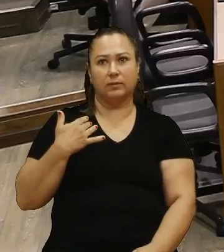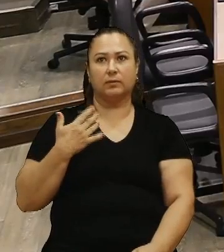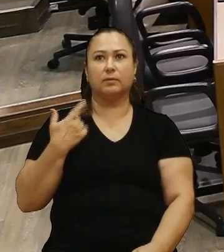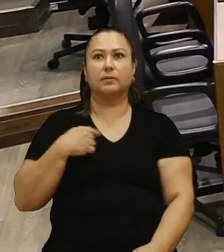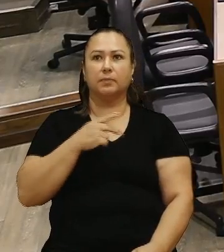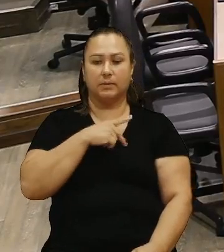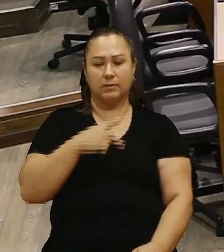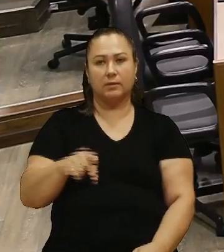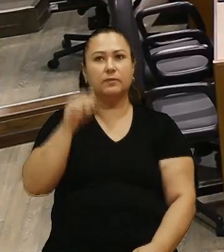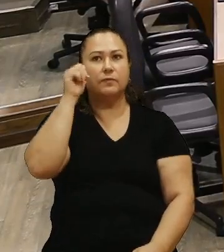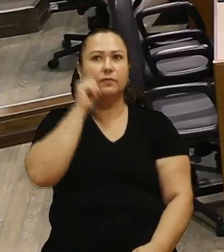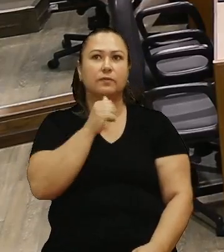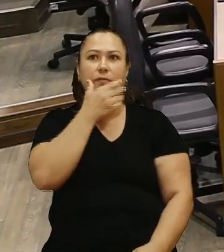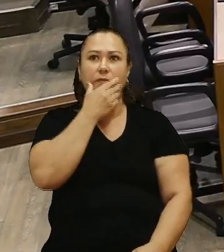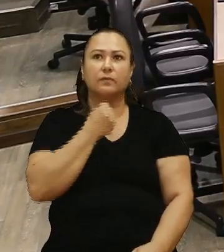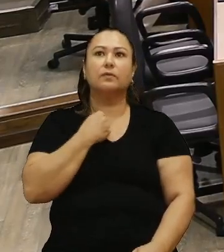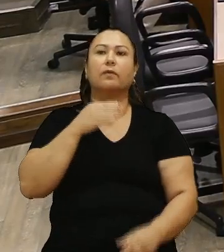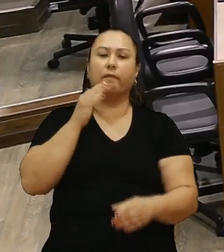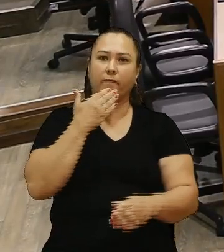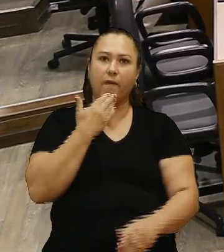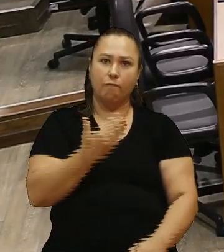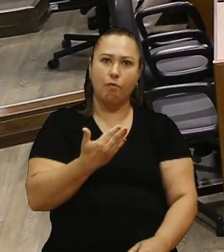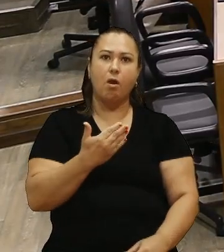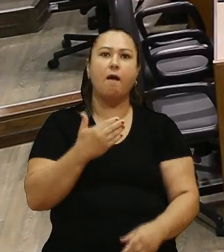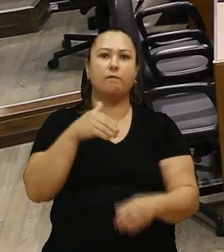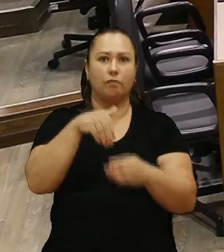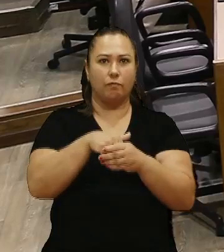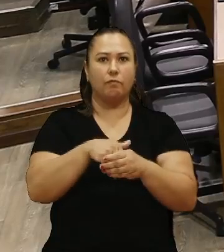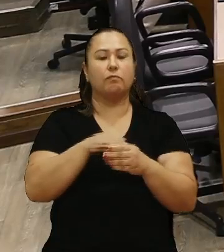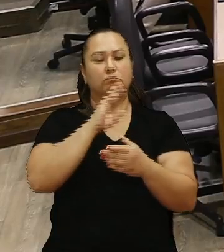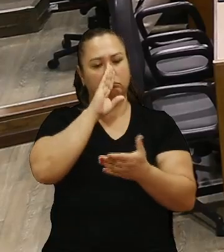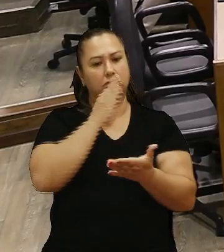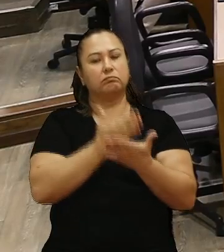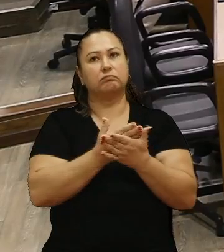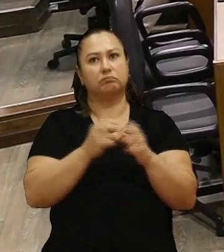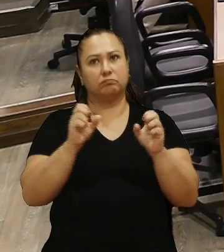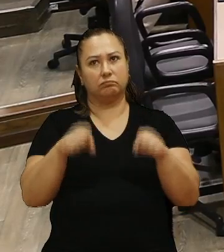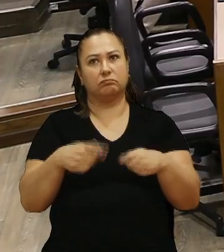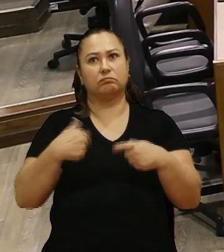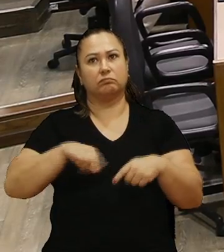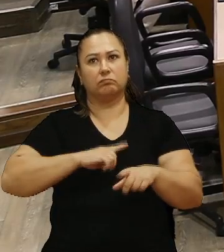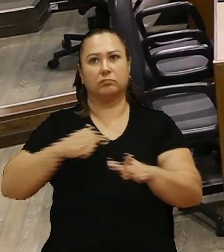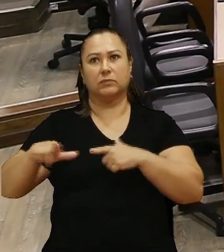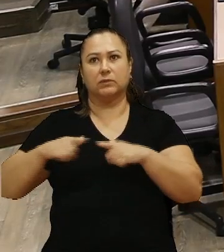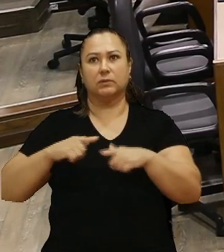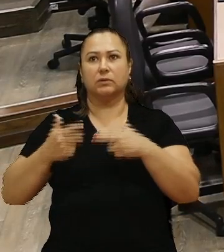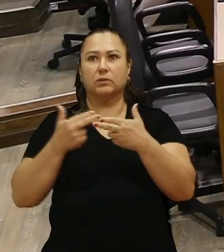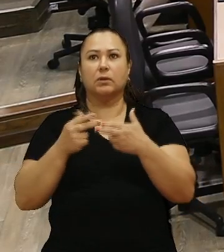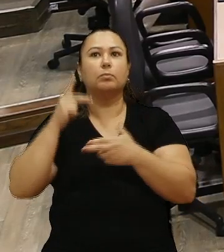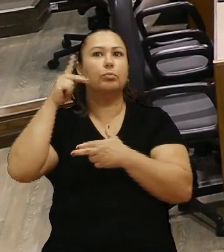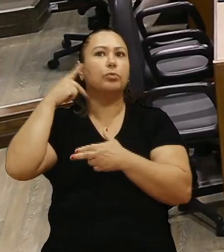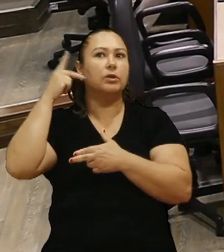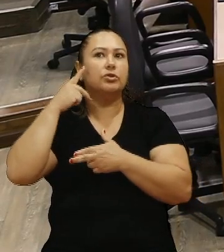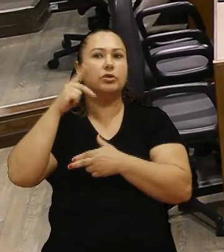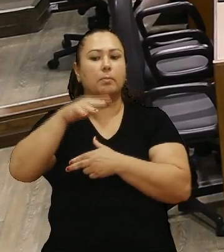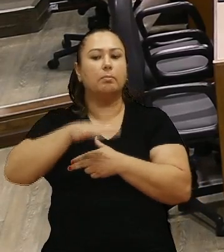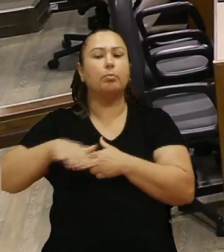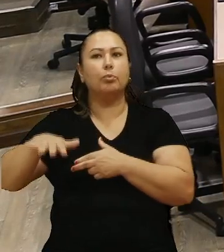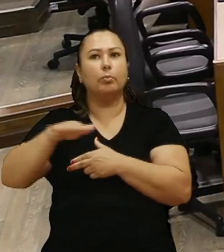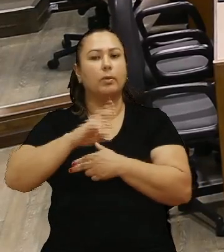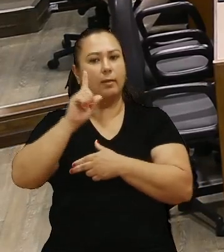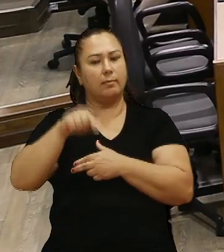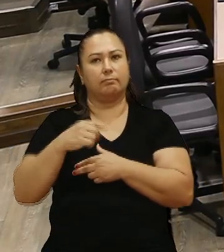Senhor presidente, senhores vereadores, declarar o meu voto favorável, né? Porque eu acredito que quando a gente trabalha com a questão de políticas públicas,